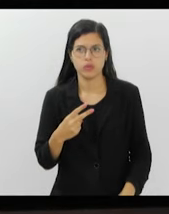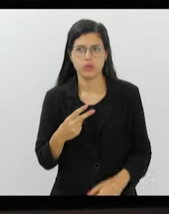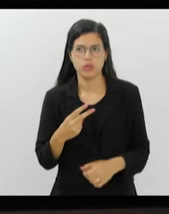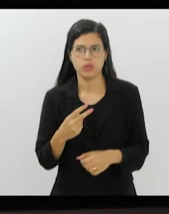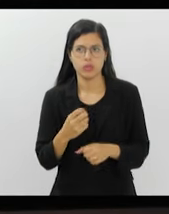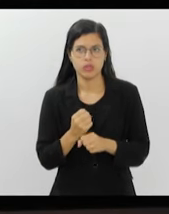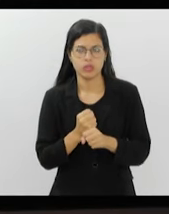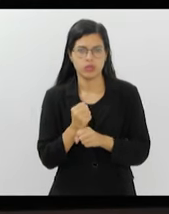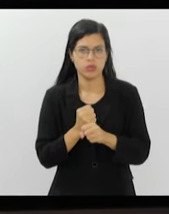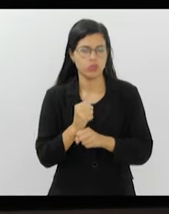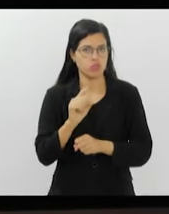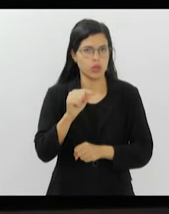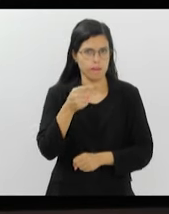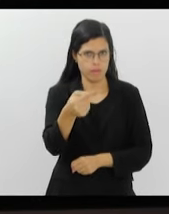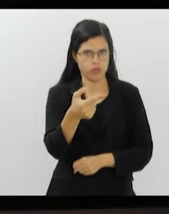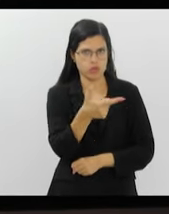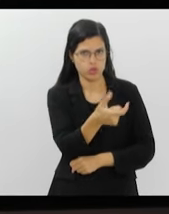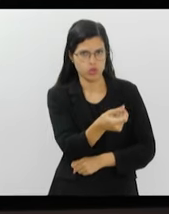da